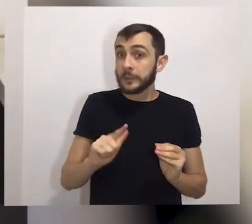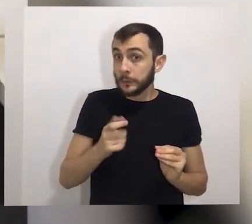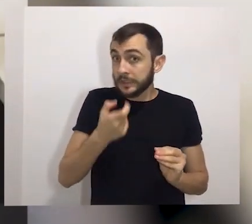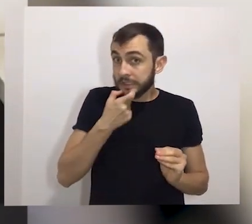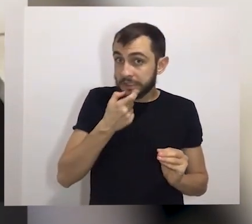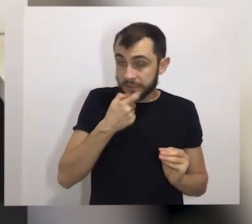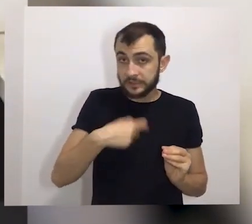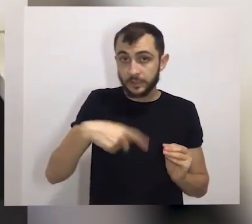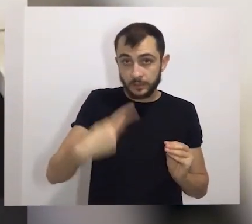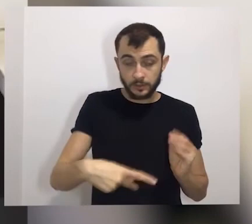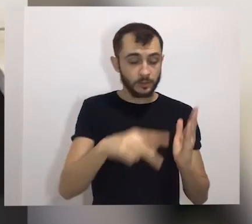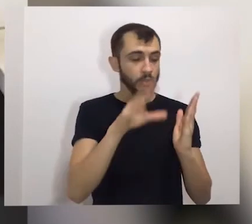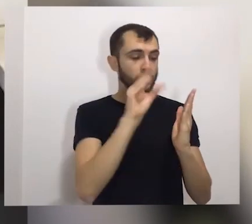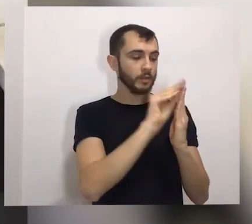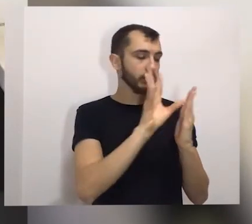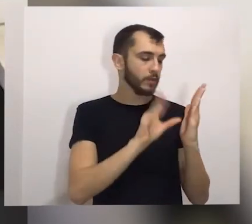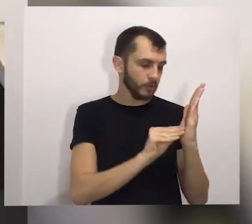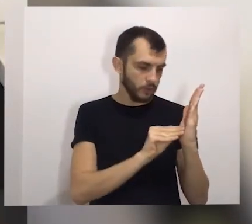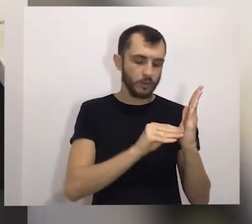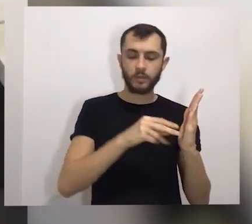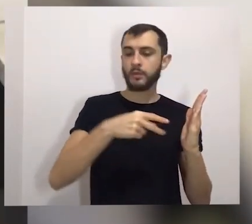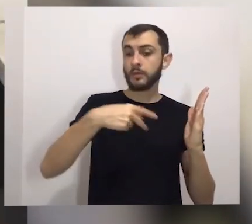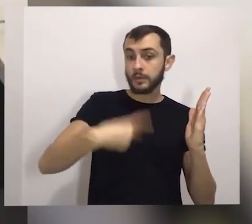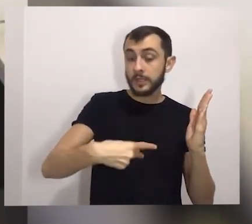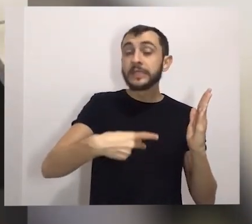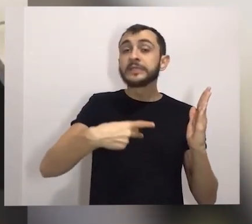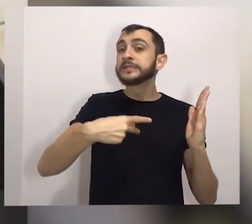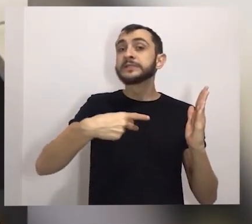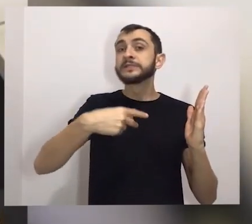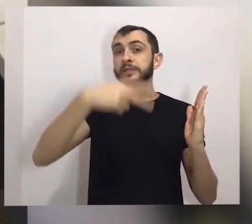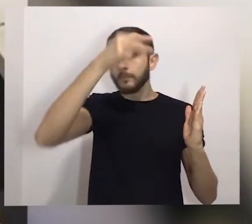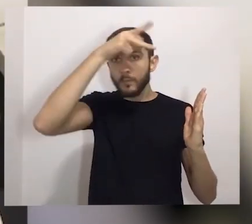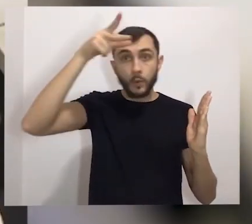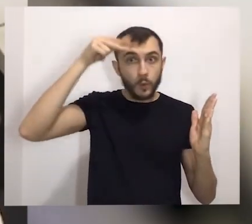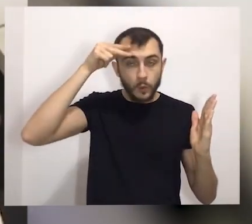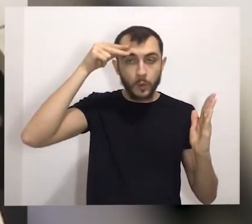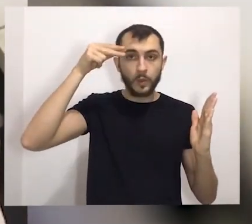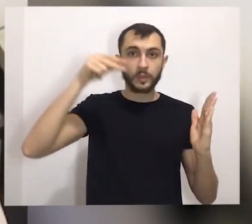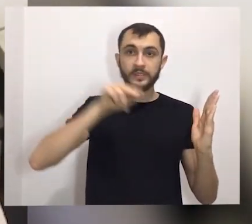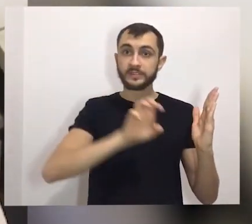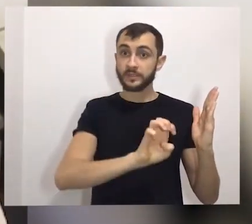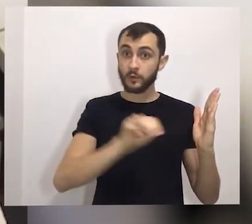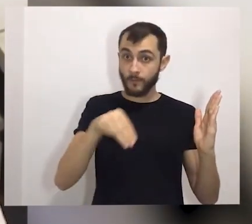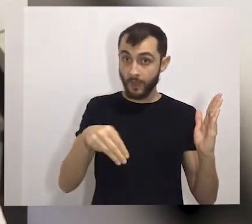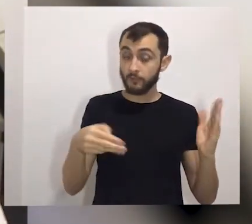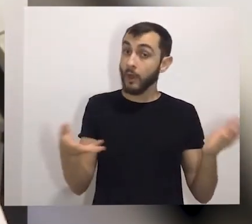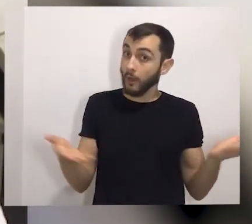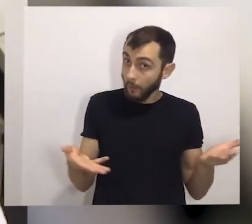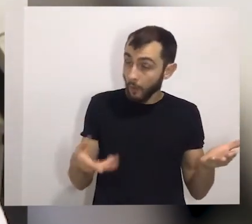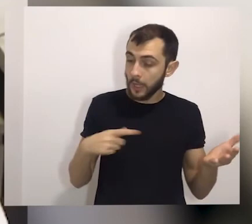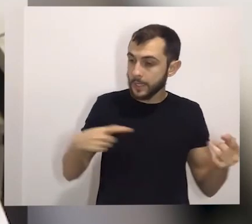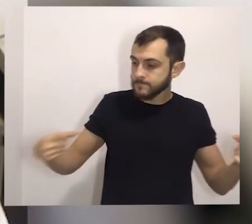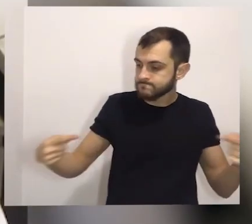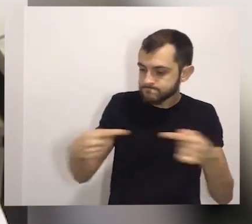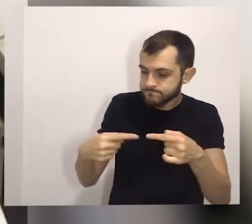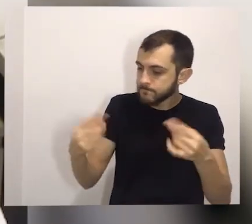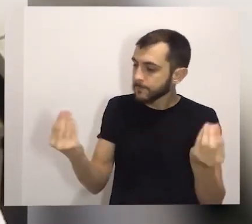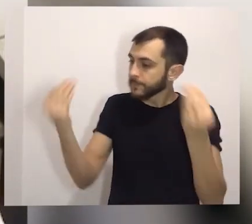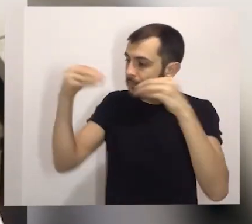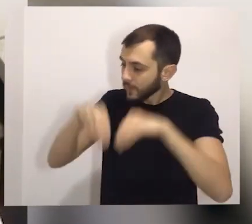da cidade para o ensino médio agora se apresenta de modo articulado à área de linguagens